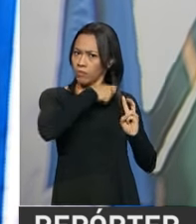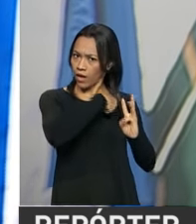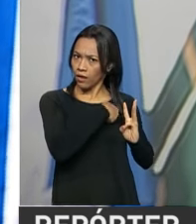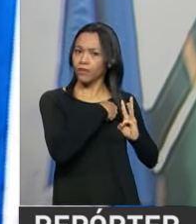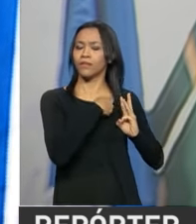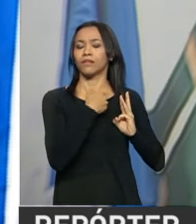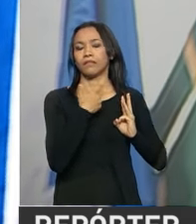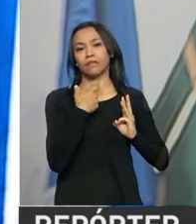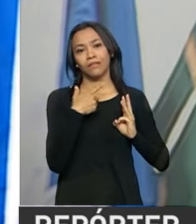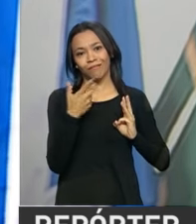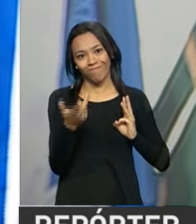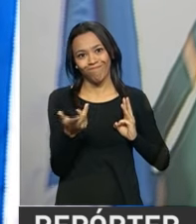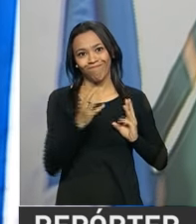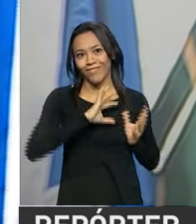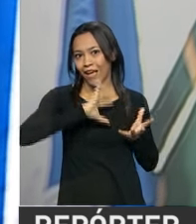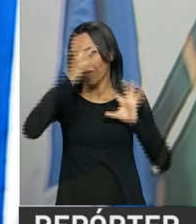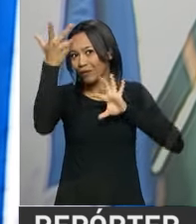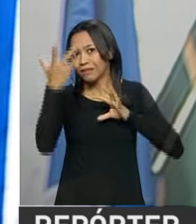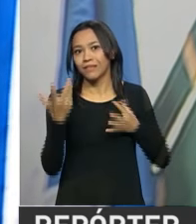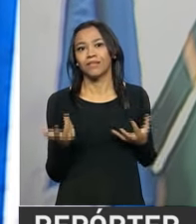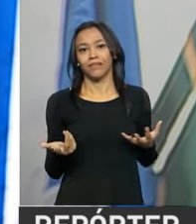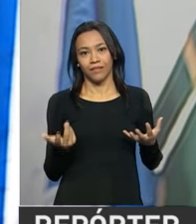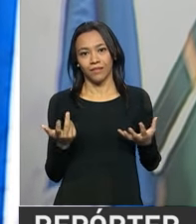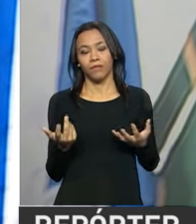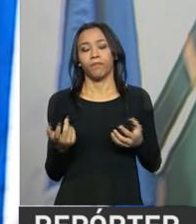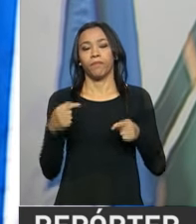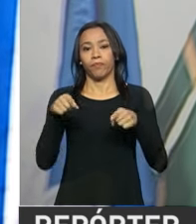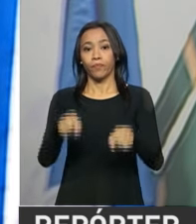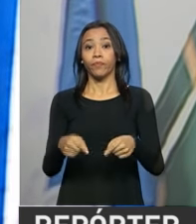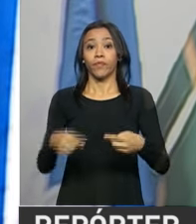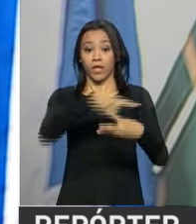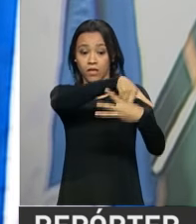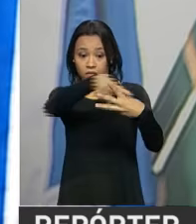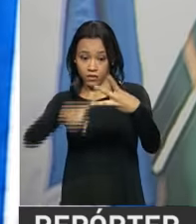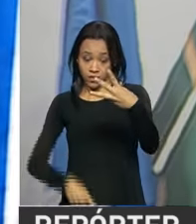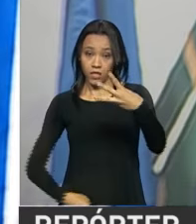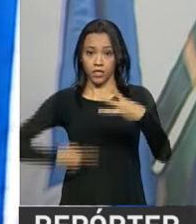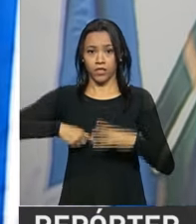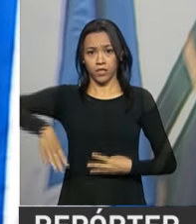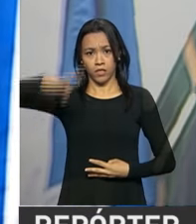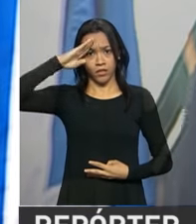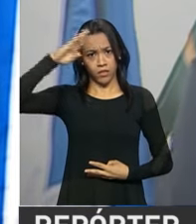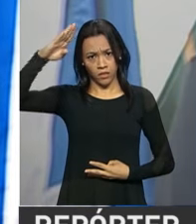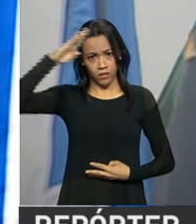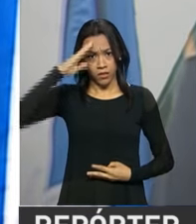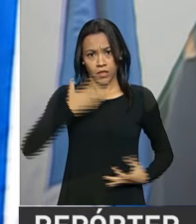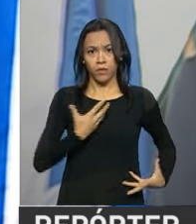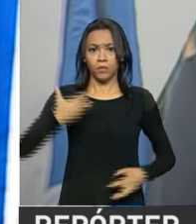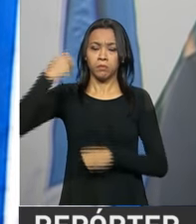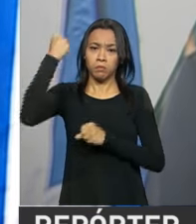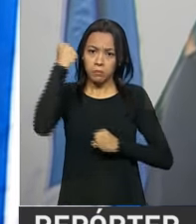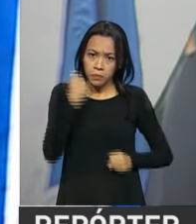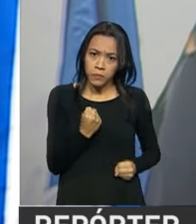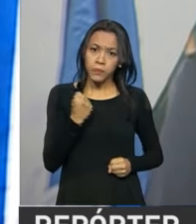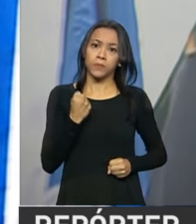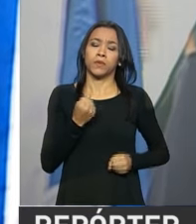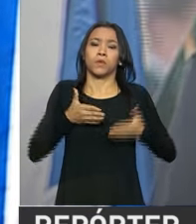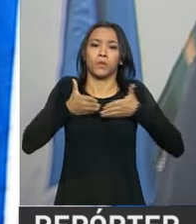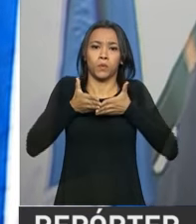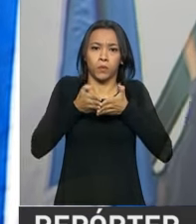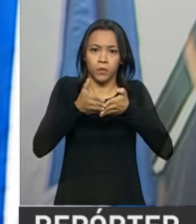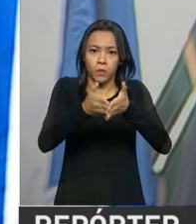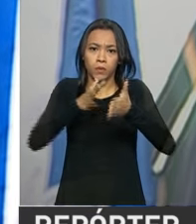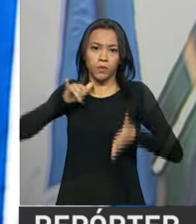na história da República, as Forças Armadas, desde o seu mais simples soldado até